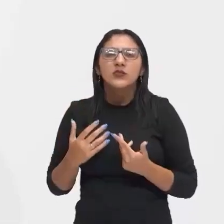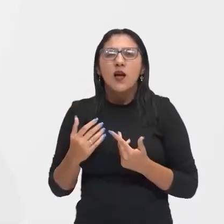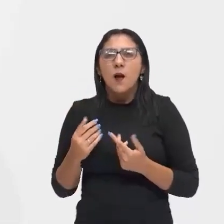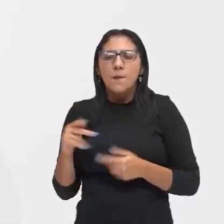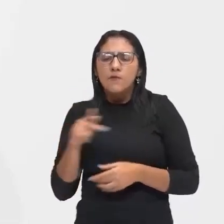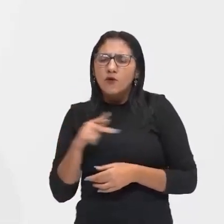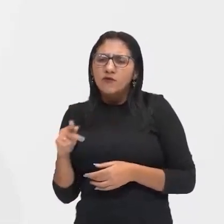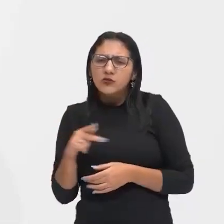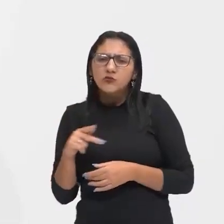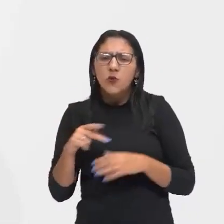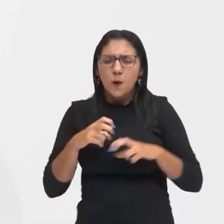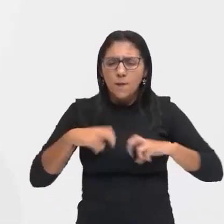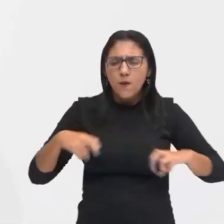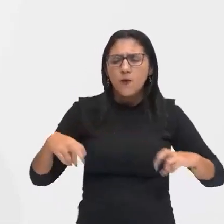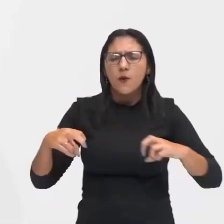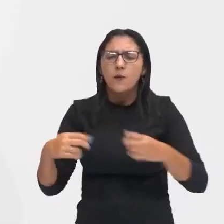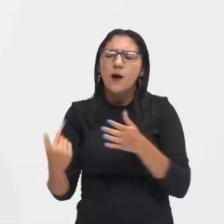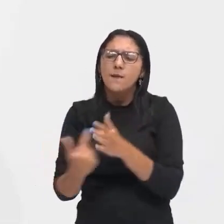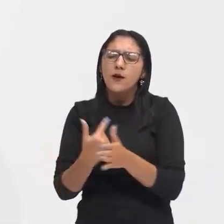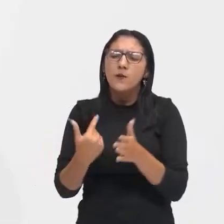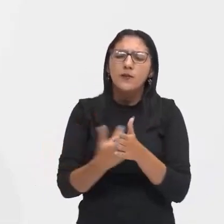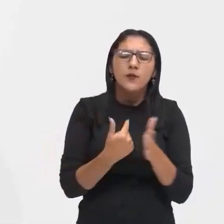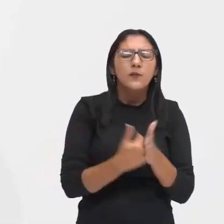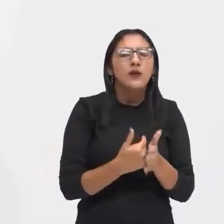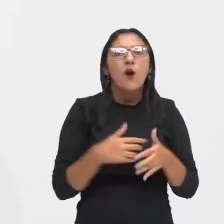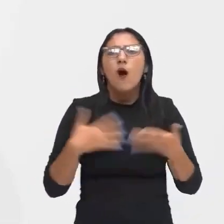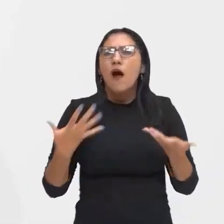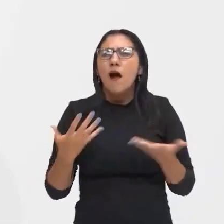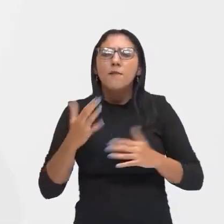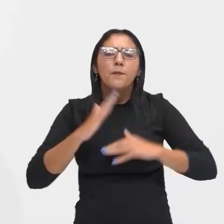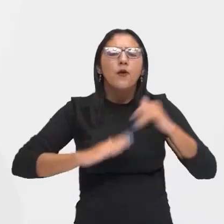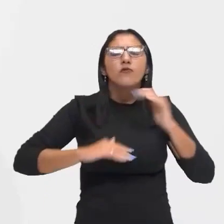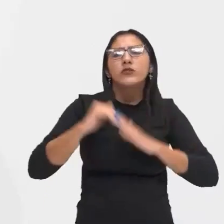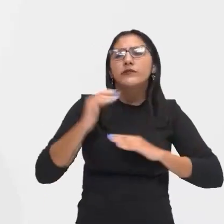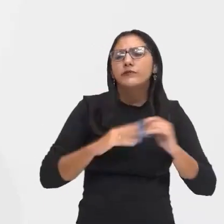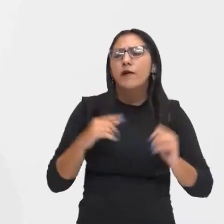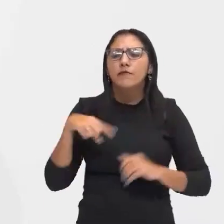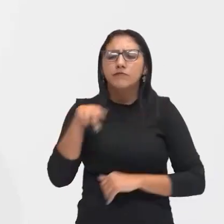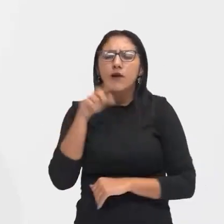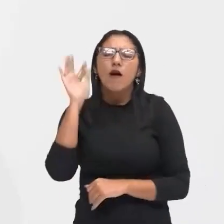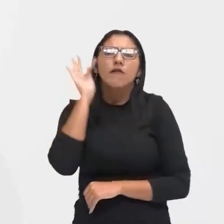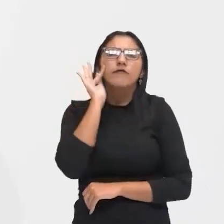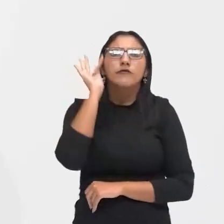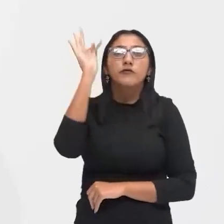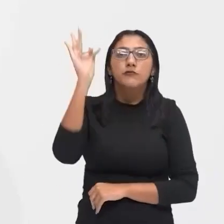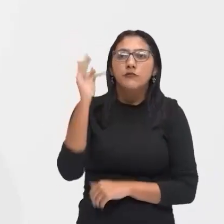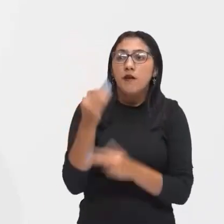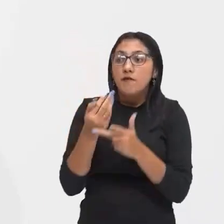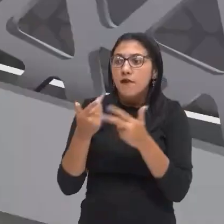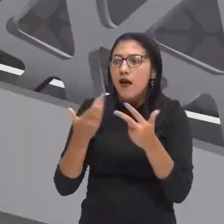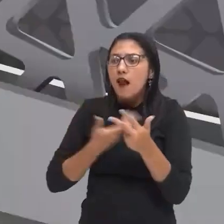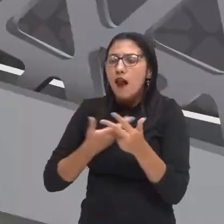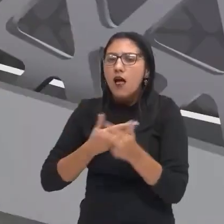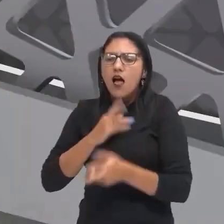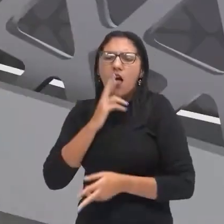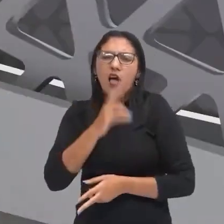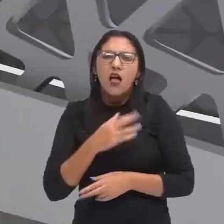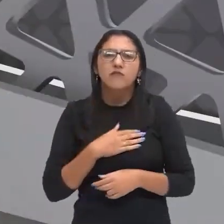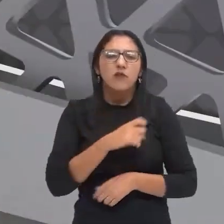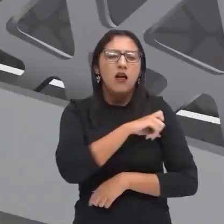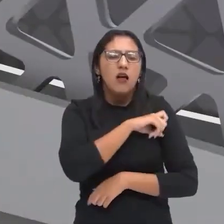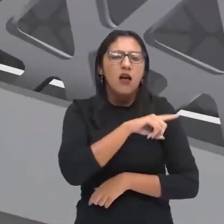eles perguntando qual é a profissão que você quer seguir no futuro, e todos os meus amigos respondendo,